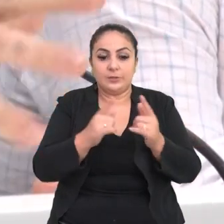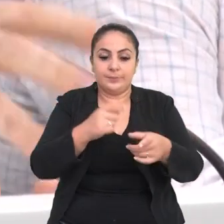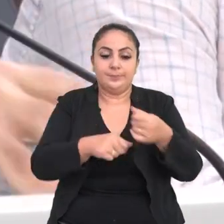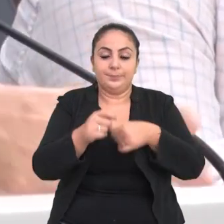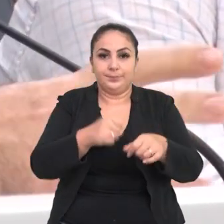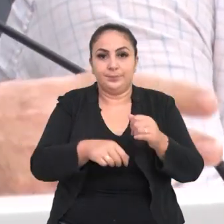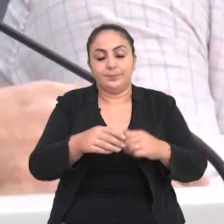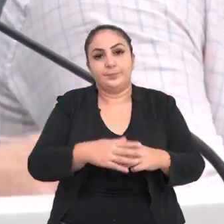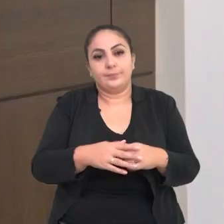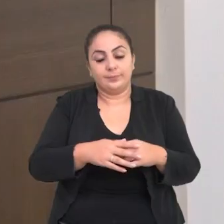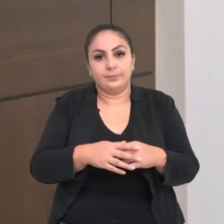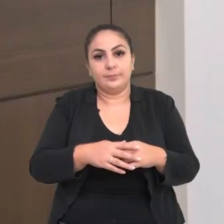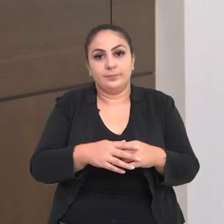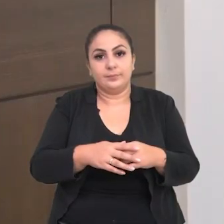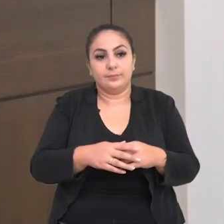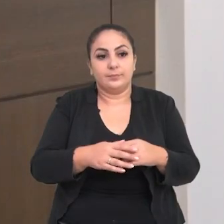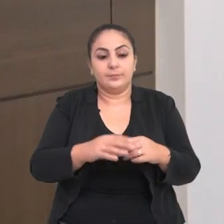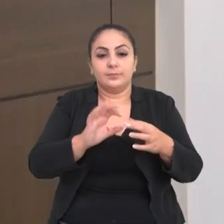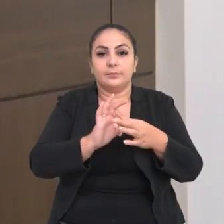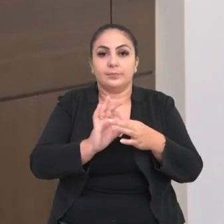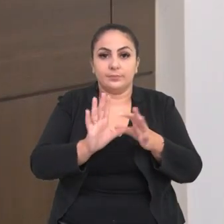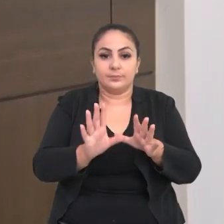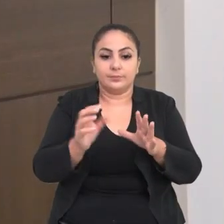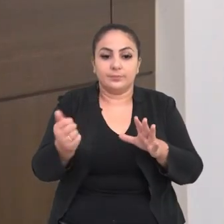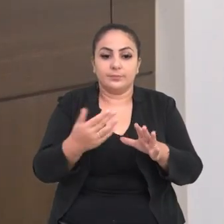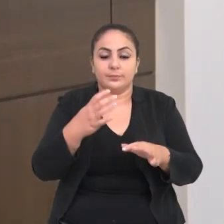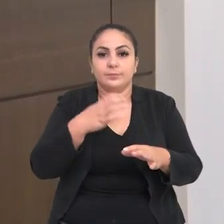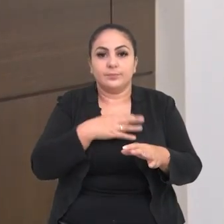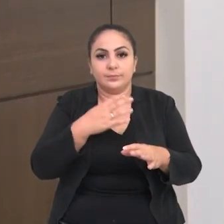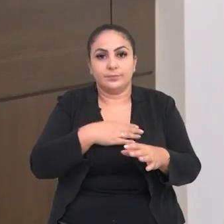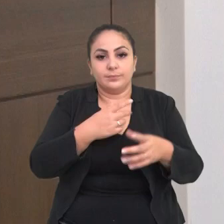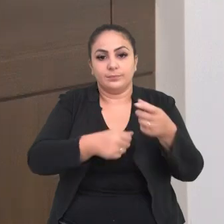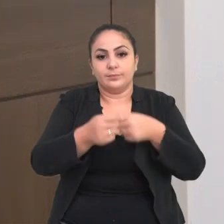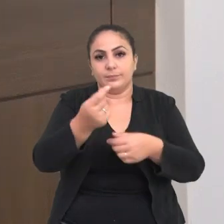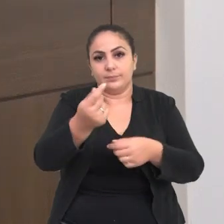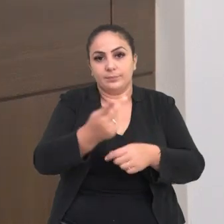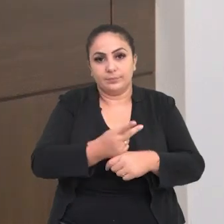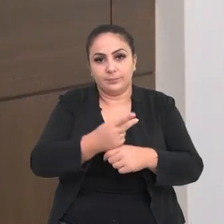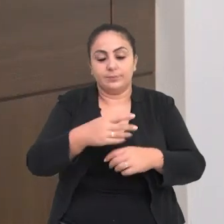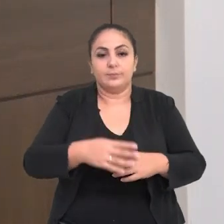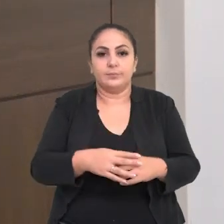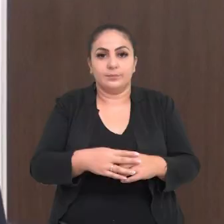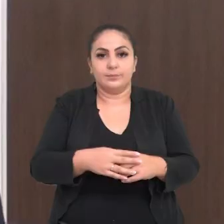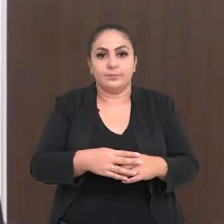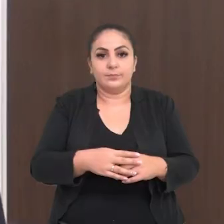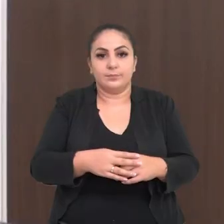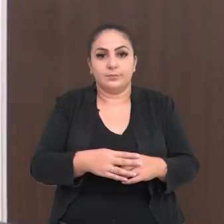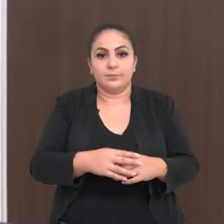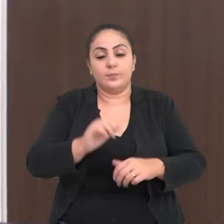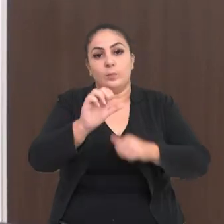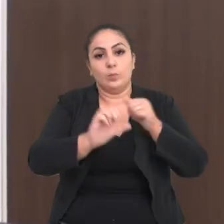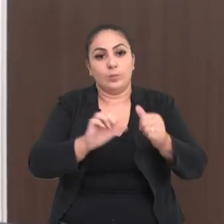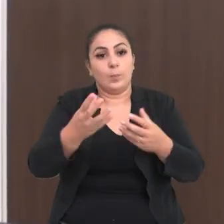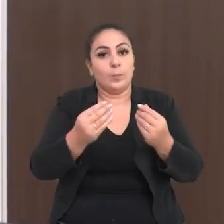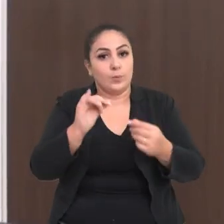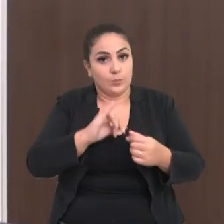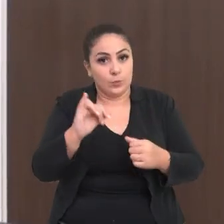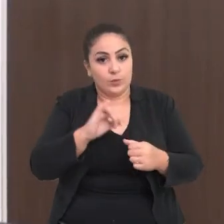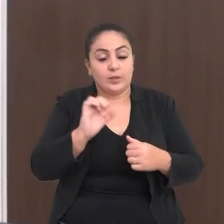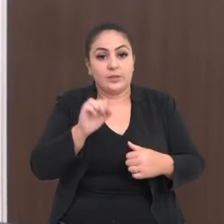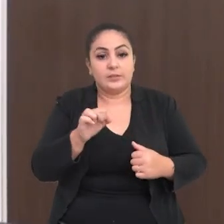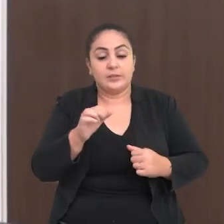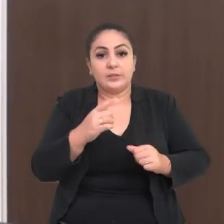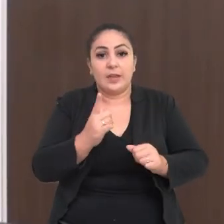instituições financeiras, a fim de permitir uma nova modalidade de financiamento. Foi uma mudança muito